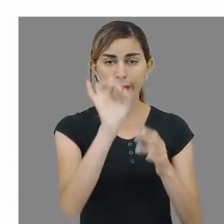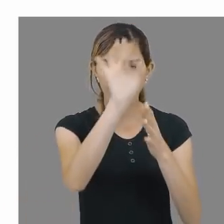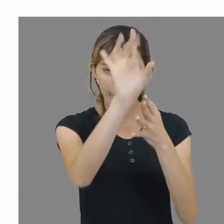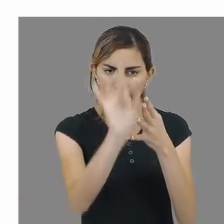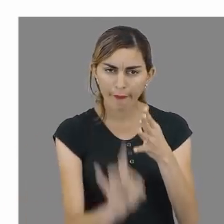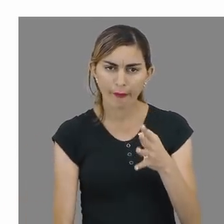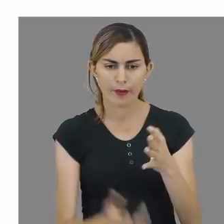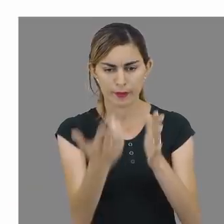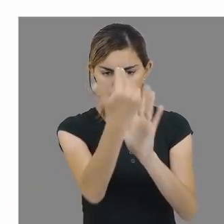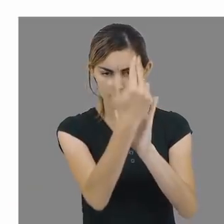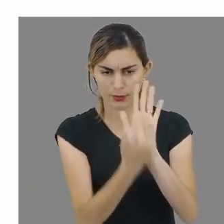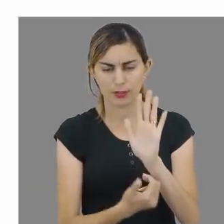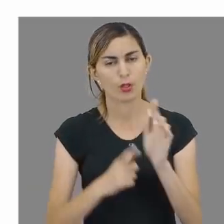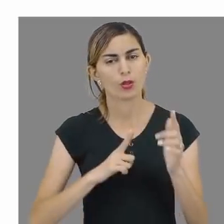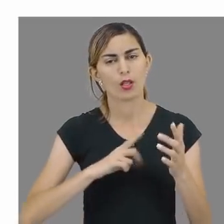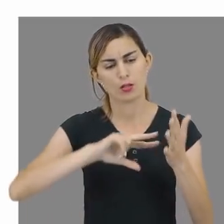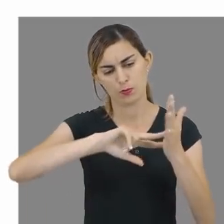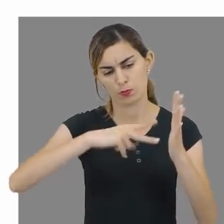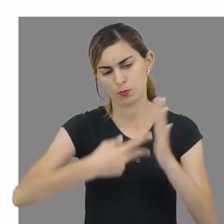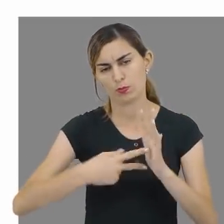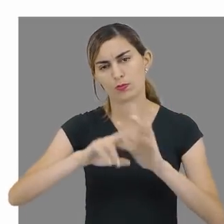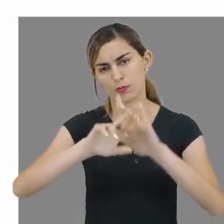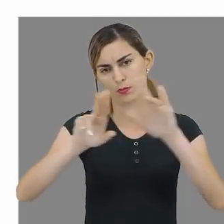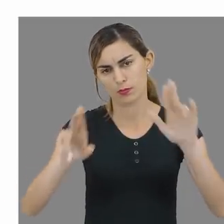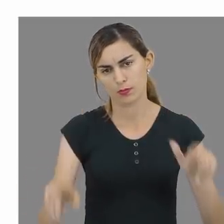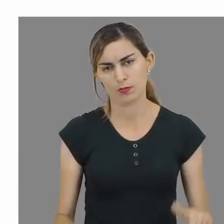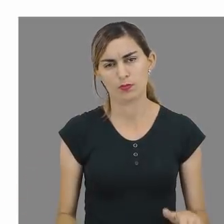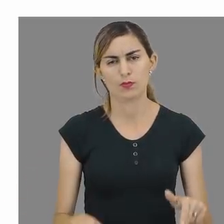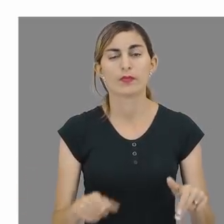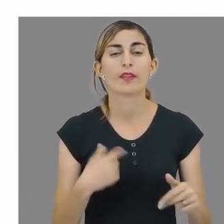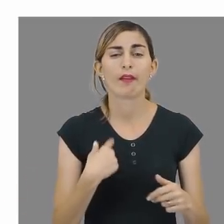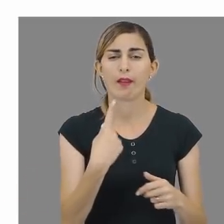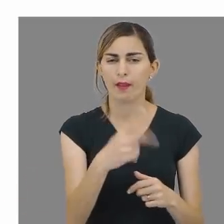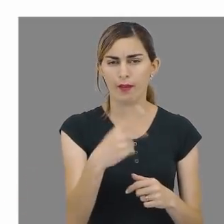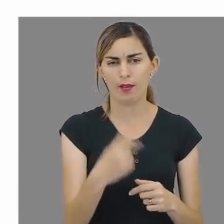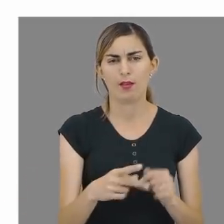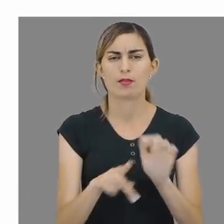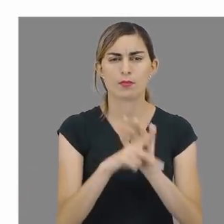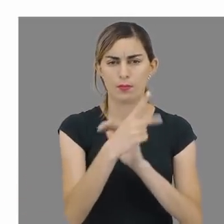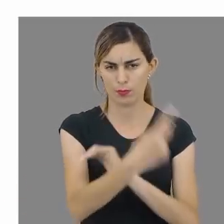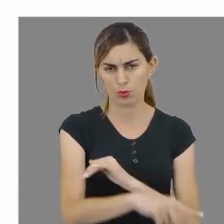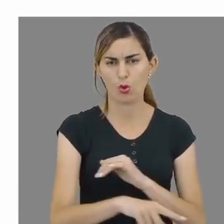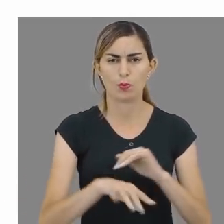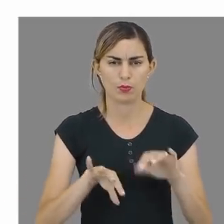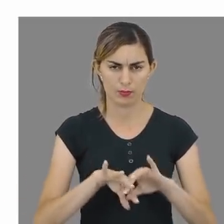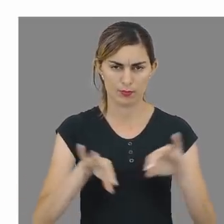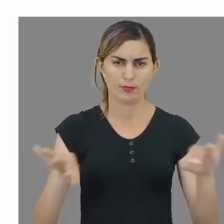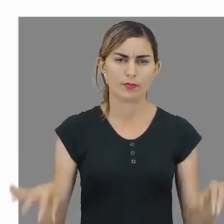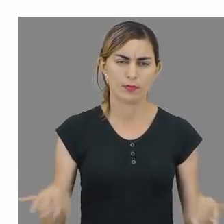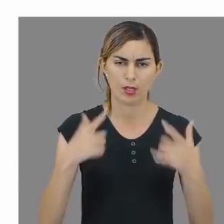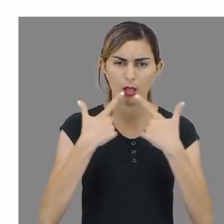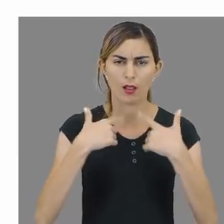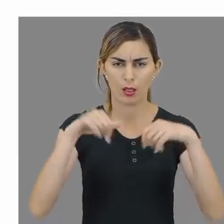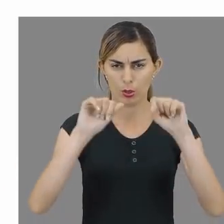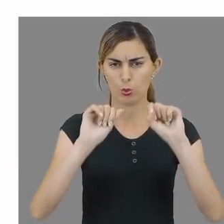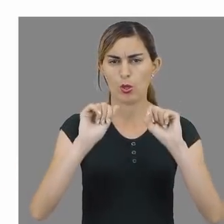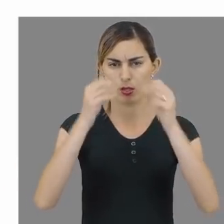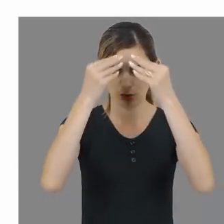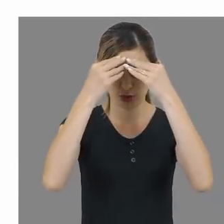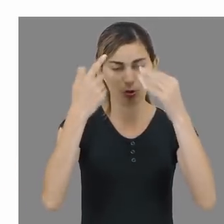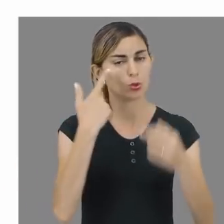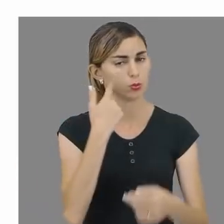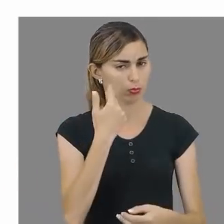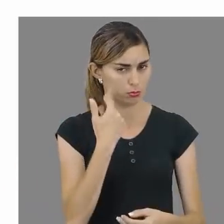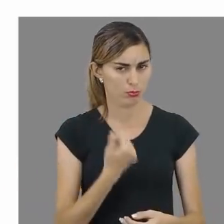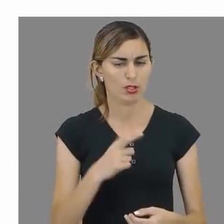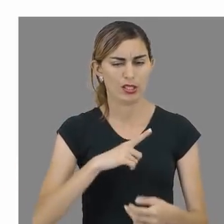Cada forma geométrica tem um significado e ação distinta. A vantagem é que eles são independentes das particularidades de uma linguagem natural.